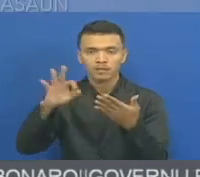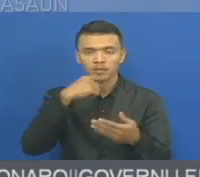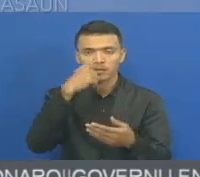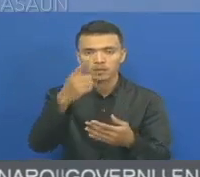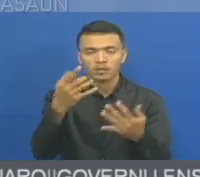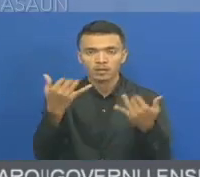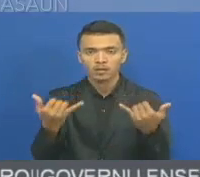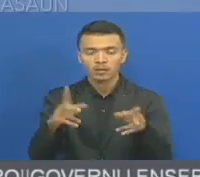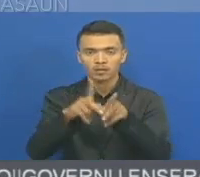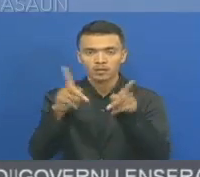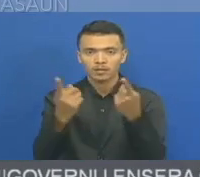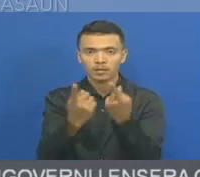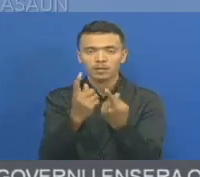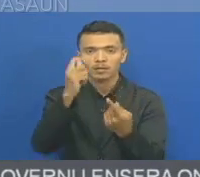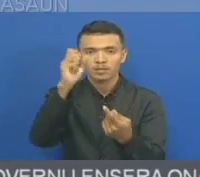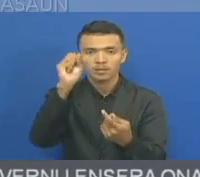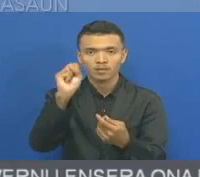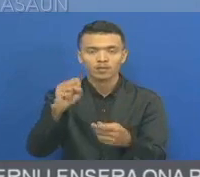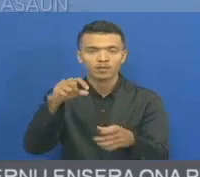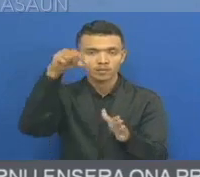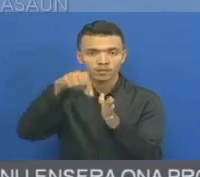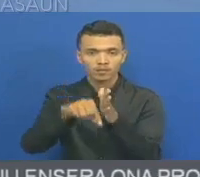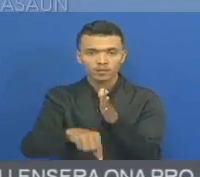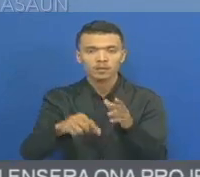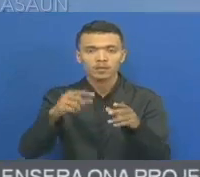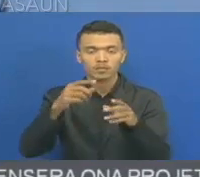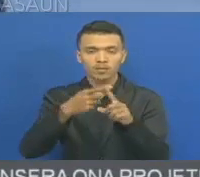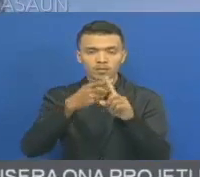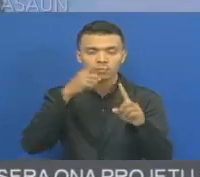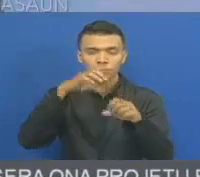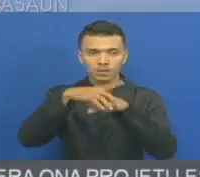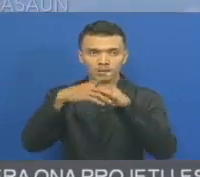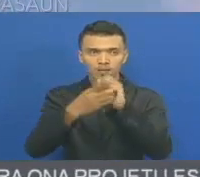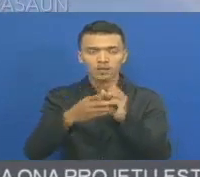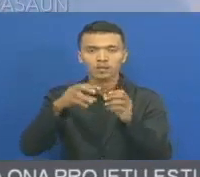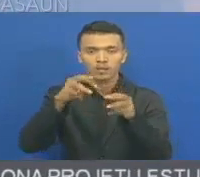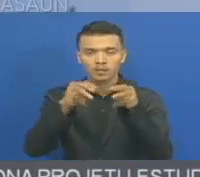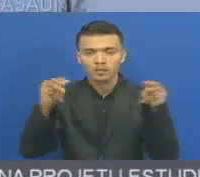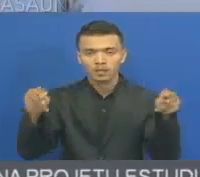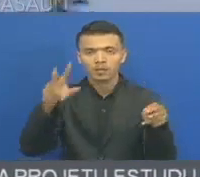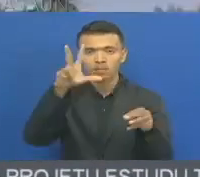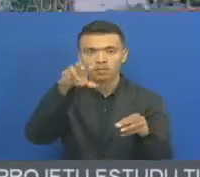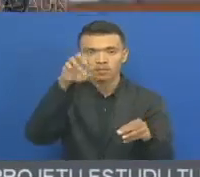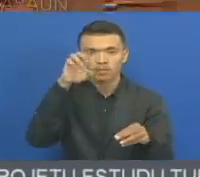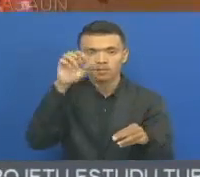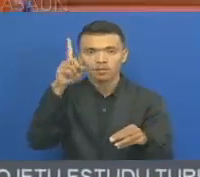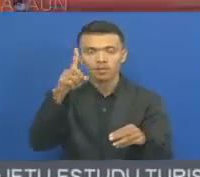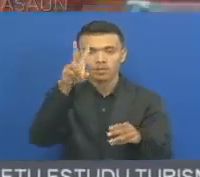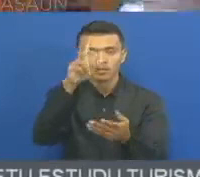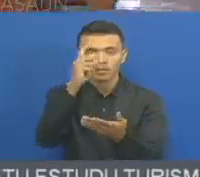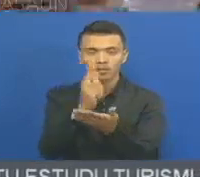Dauné Companhia Timor Resources fura ona Rusileta em Barraiocos quase metro rejuntolo a Tuzida. Governante ne